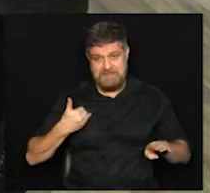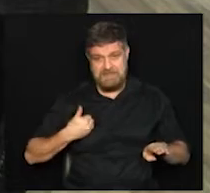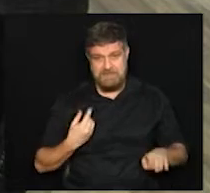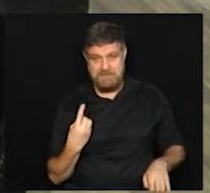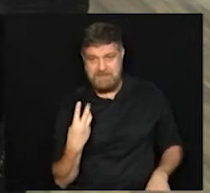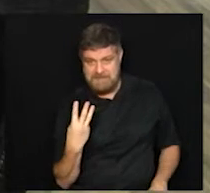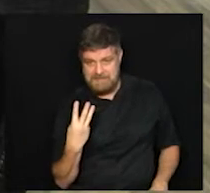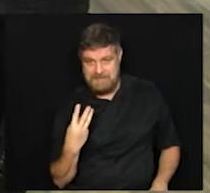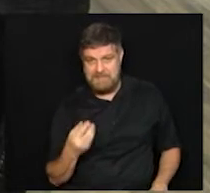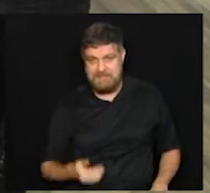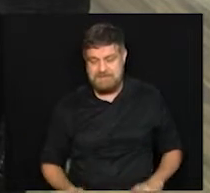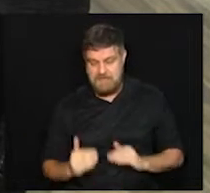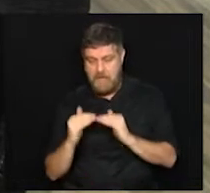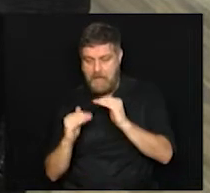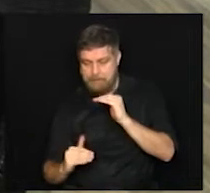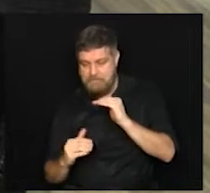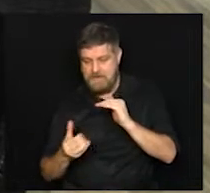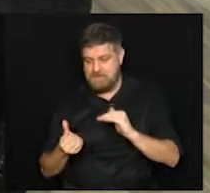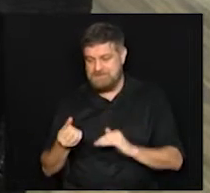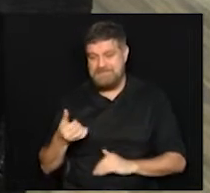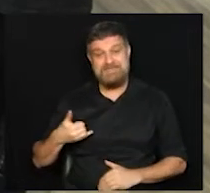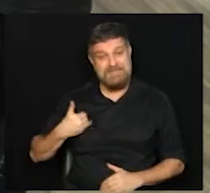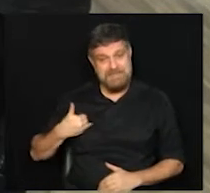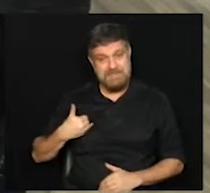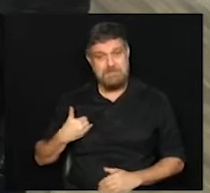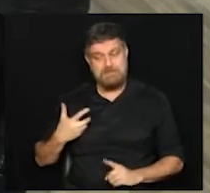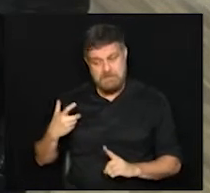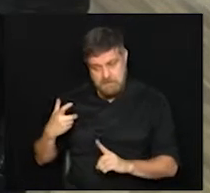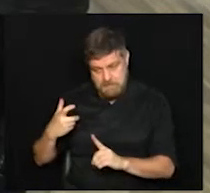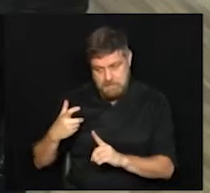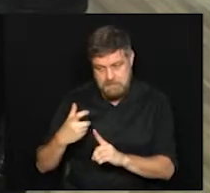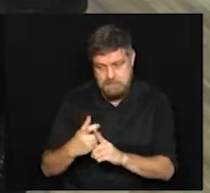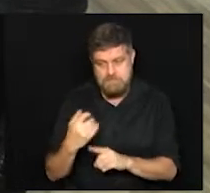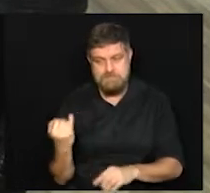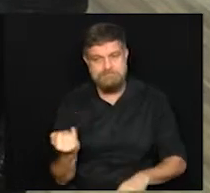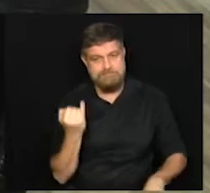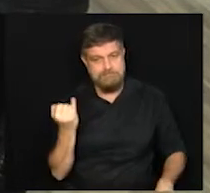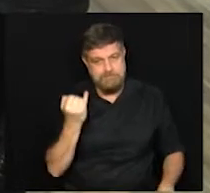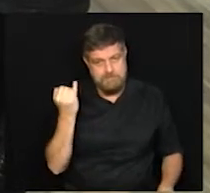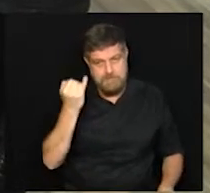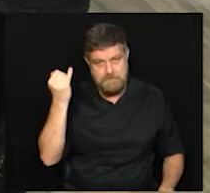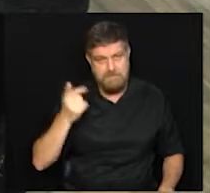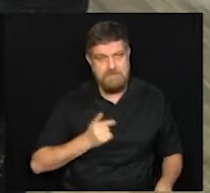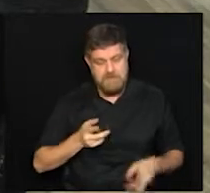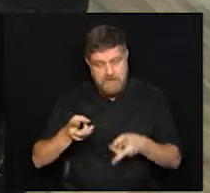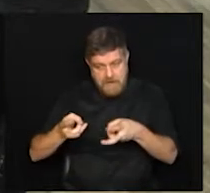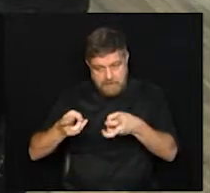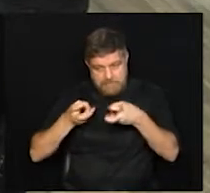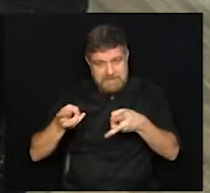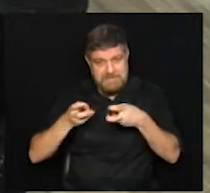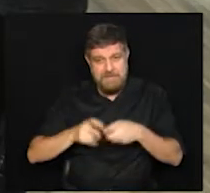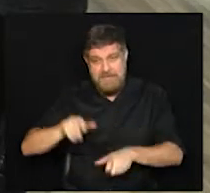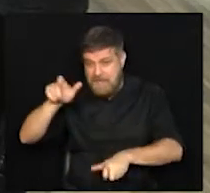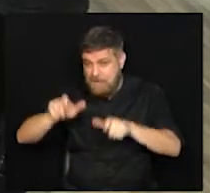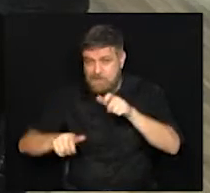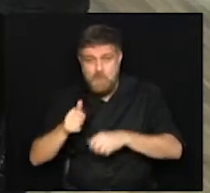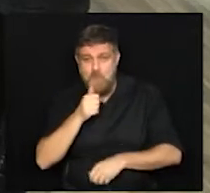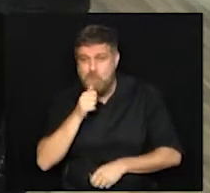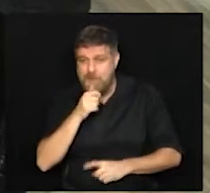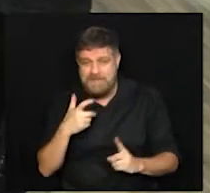13 abaixo dos 60 anos. A importância da vacinação, a gente já vê esse equilíbrio. As pessoas que não receberam a